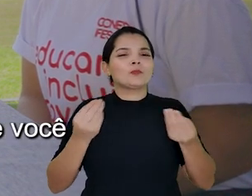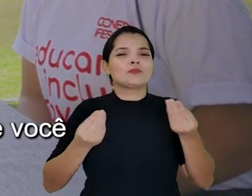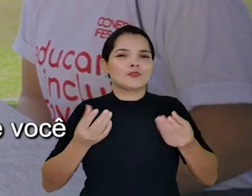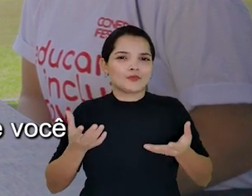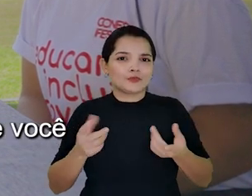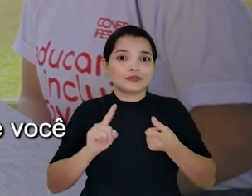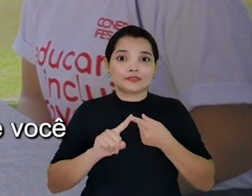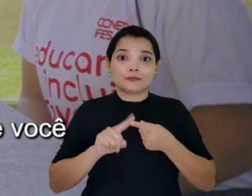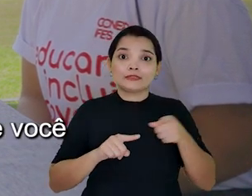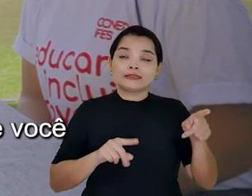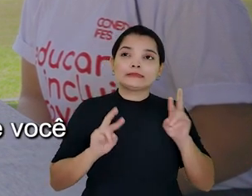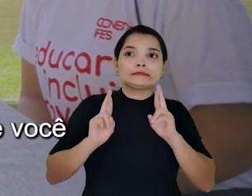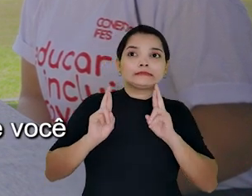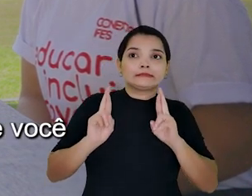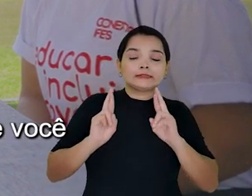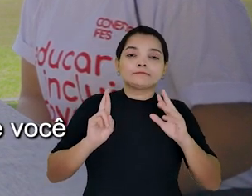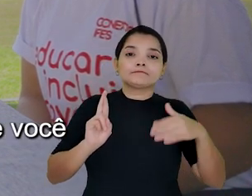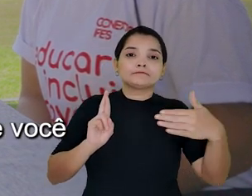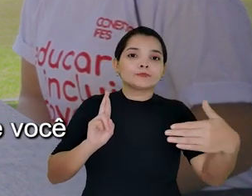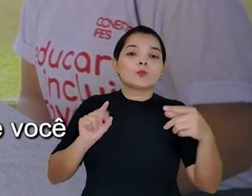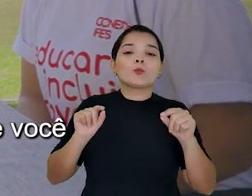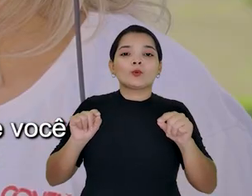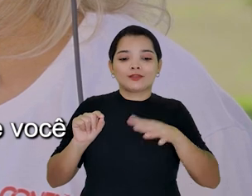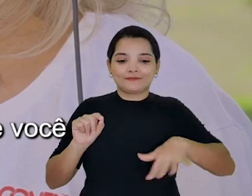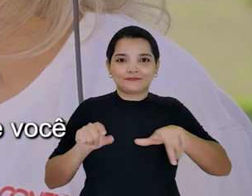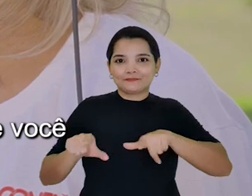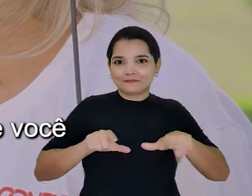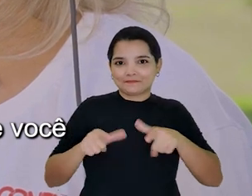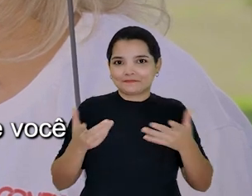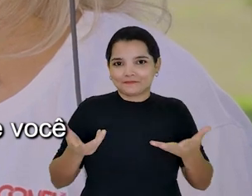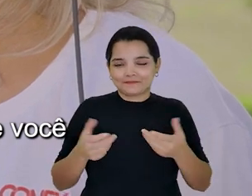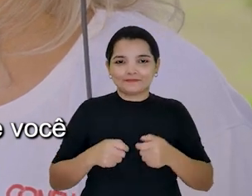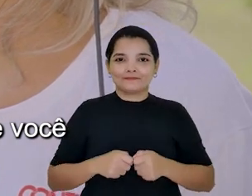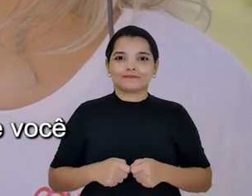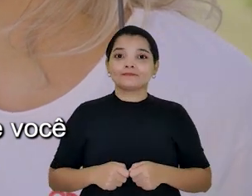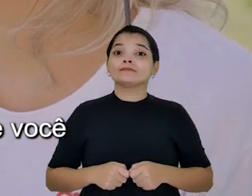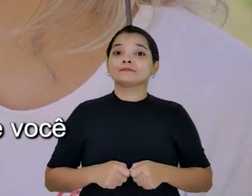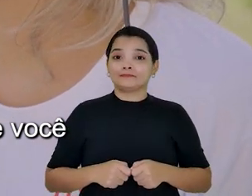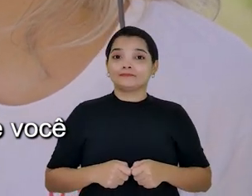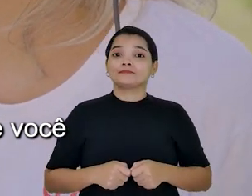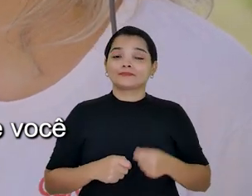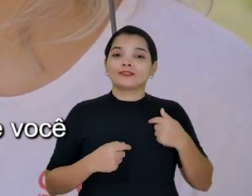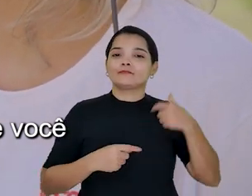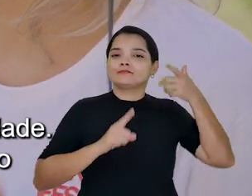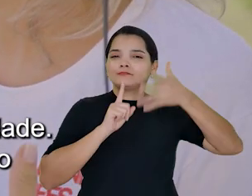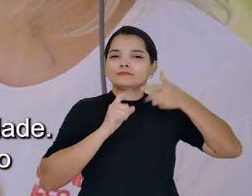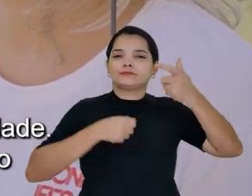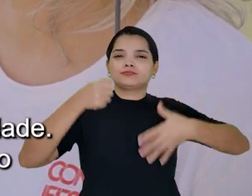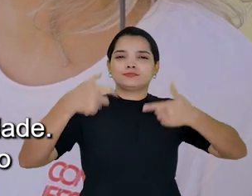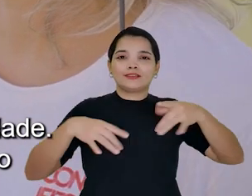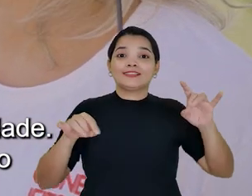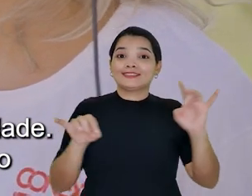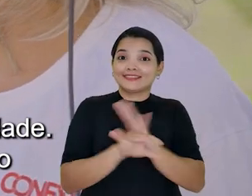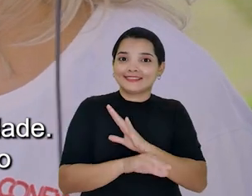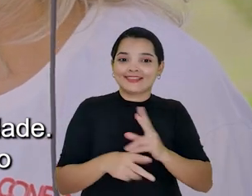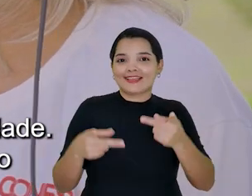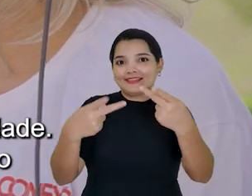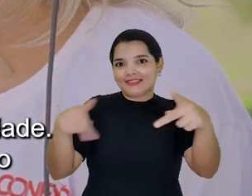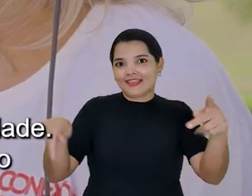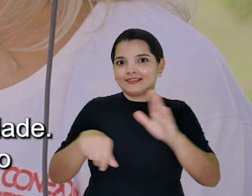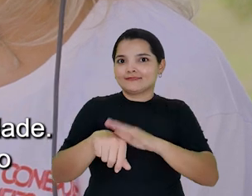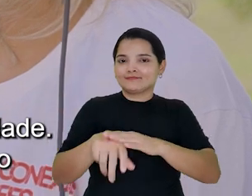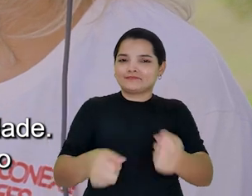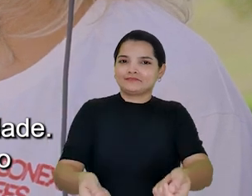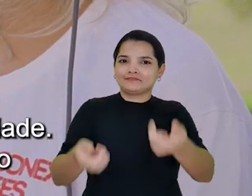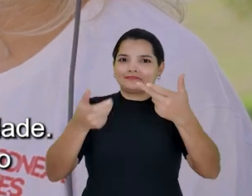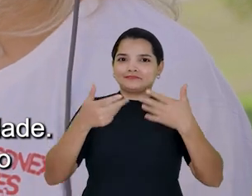trabalho depois de um conteúdo como o que você trouxe é depois da da palestre eles até alguns até trouxeram essa questão mesmo